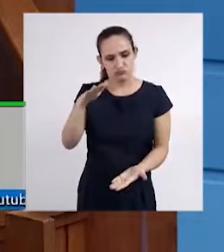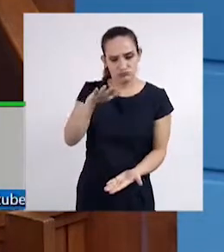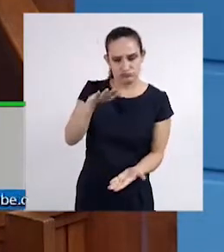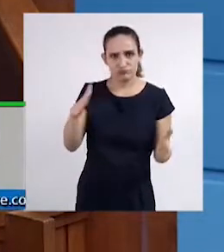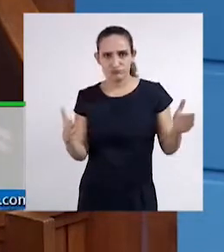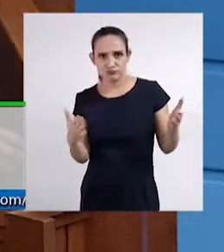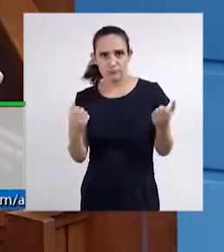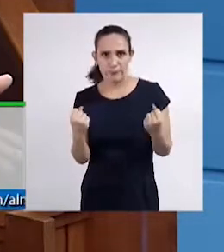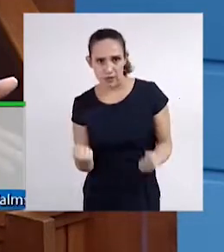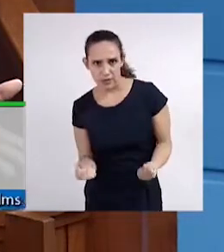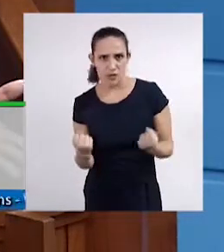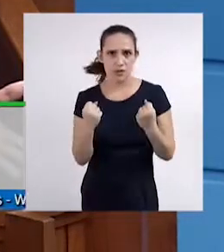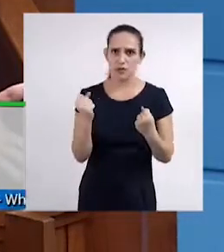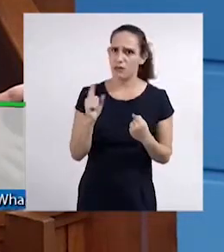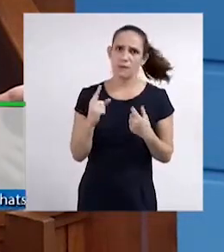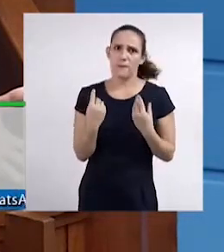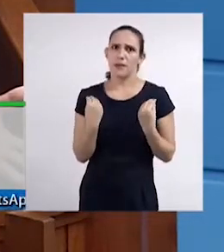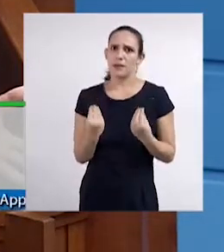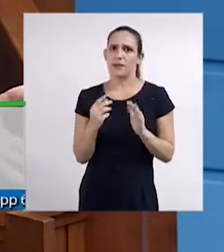Não sei.